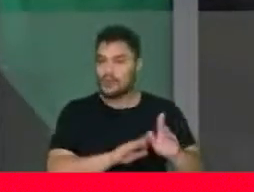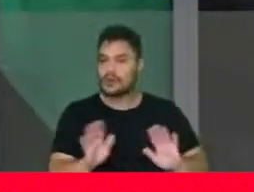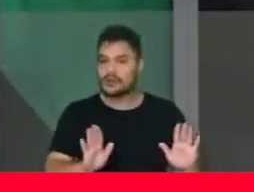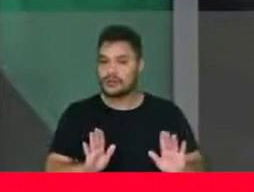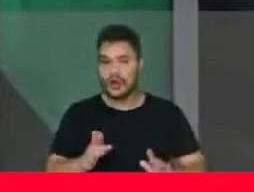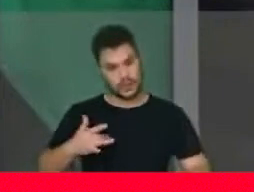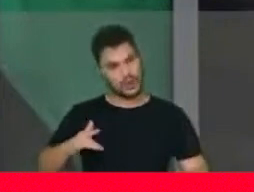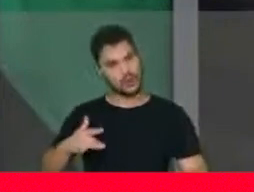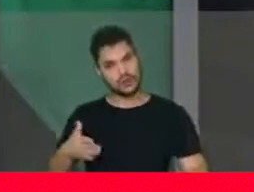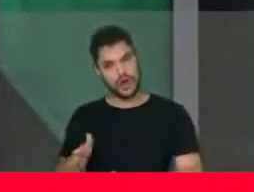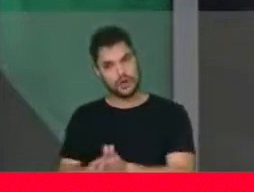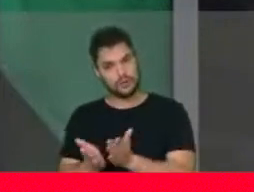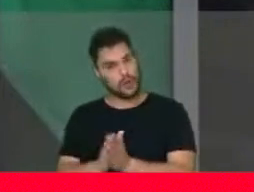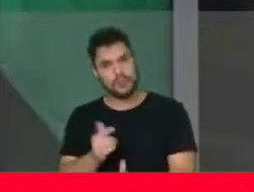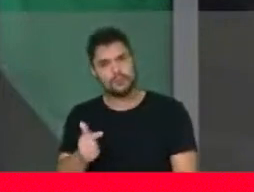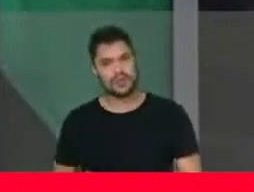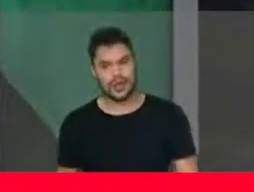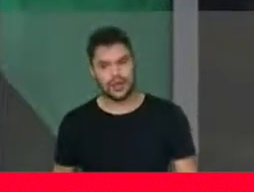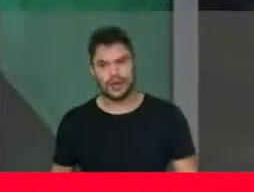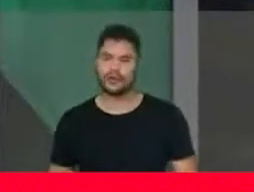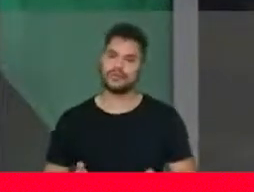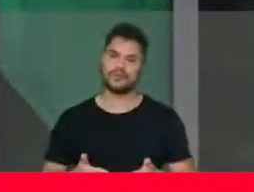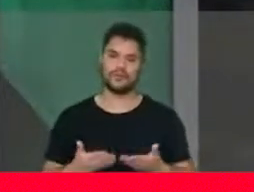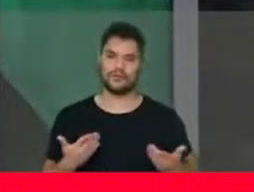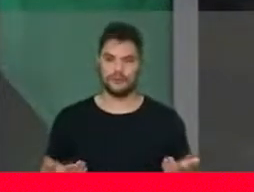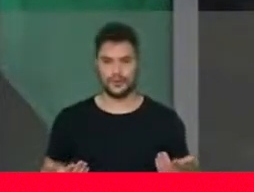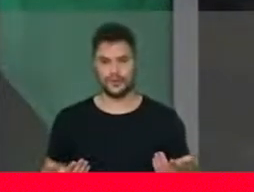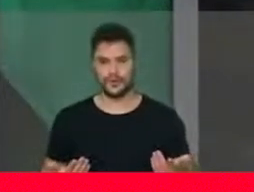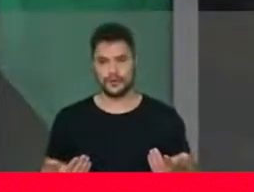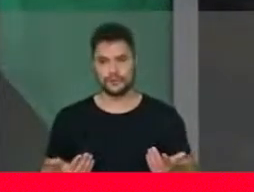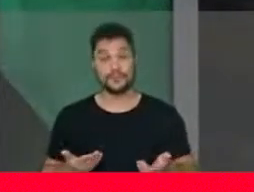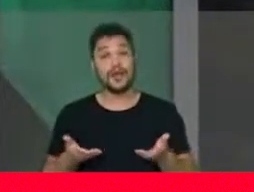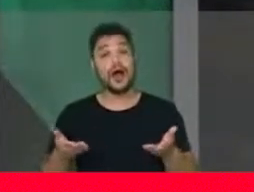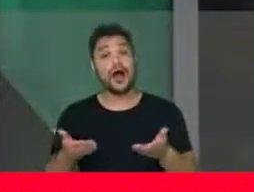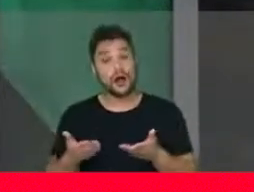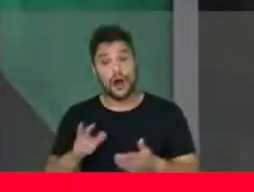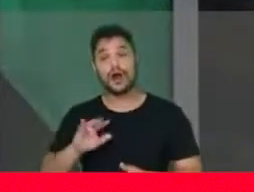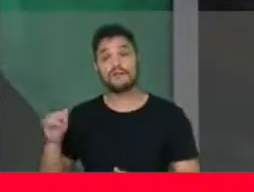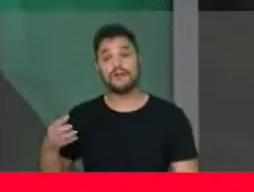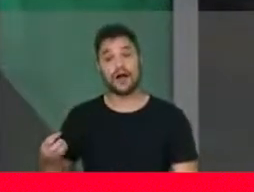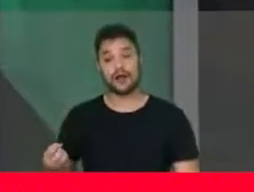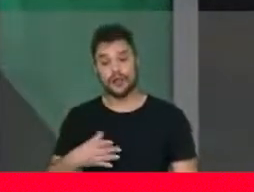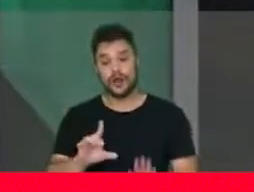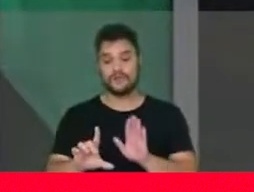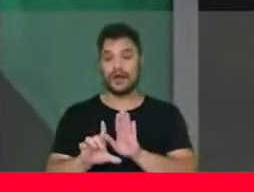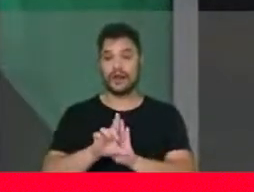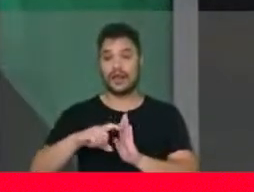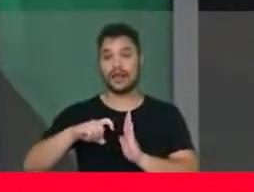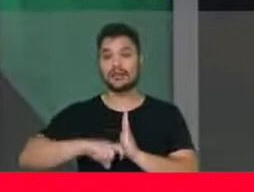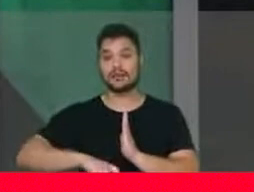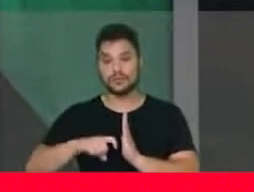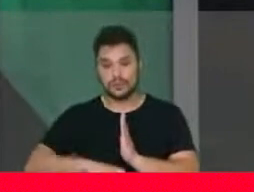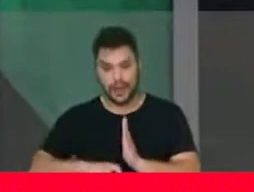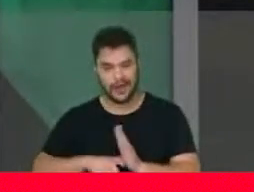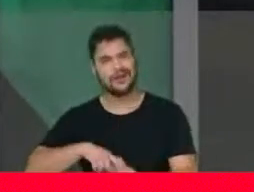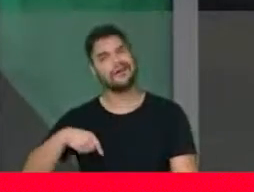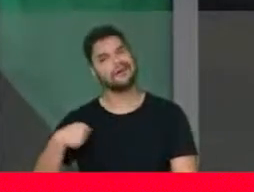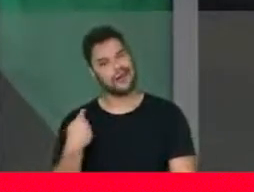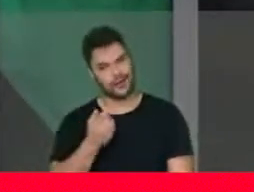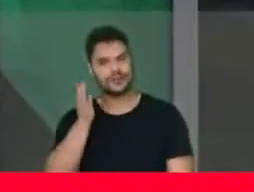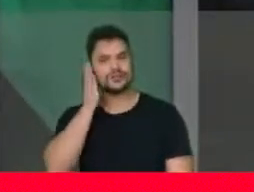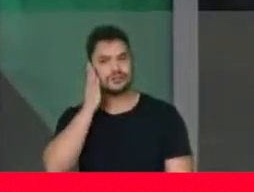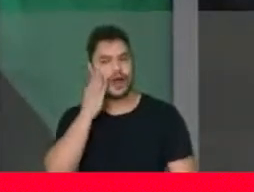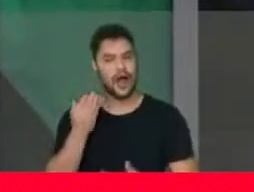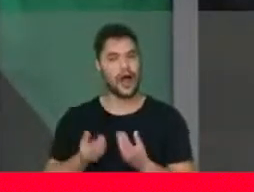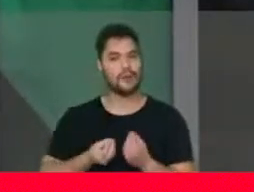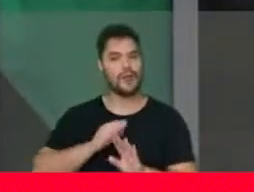não? Pelo amor de Deus, presidente. Pelo amor de Deus. E agora vai vir aí uma reforma tributária daquele jeito, que a gente já sabe qual que é,